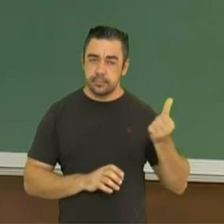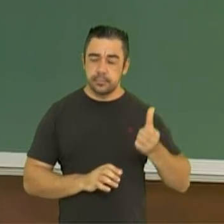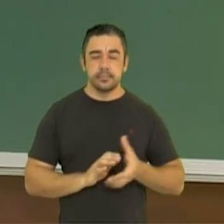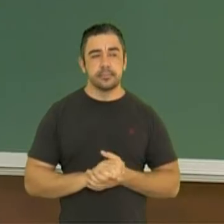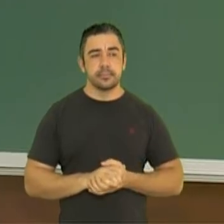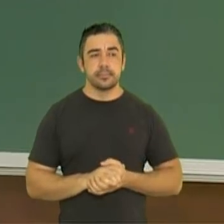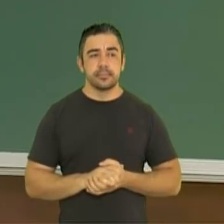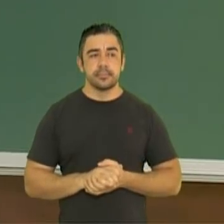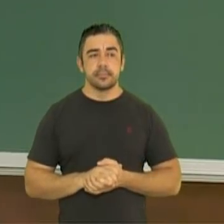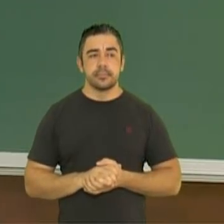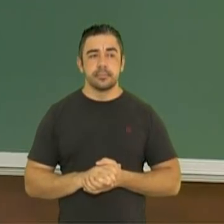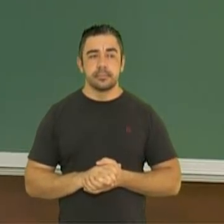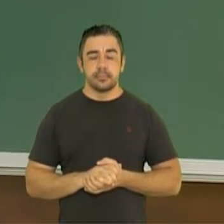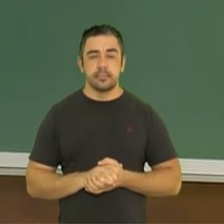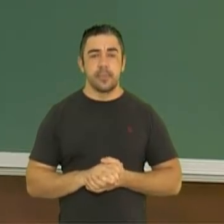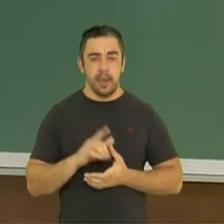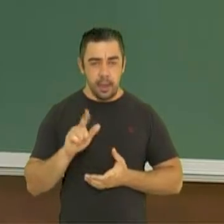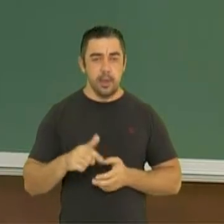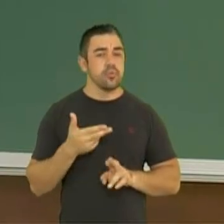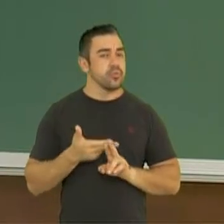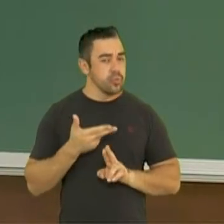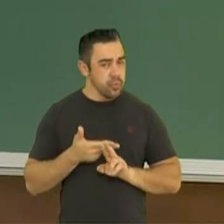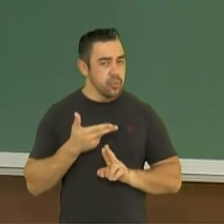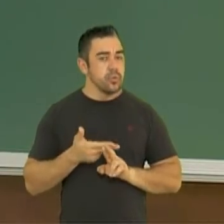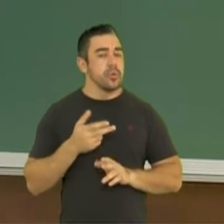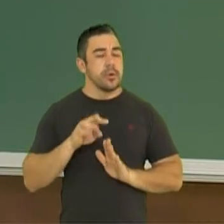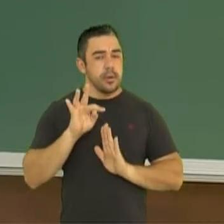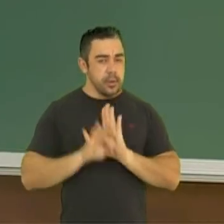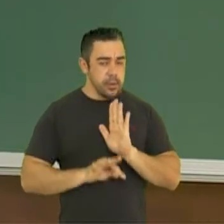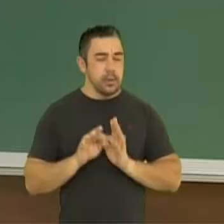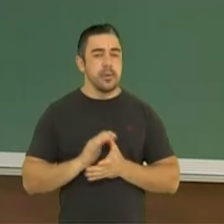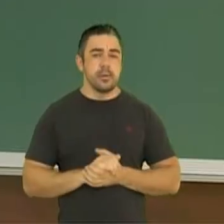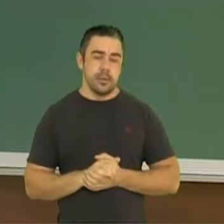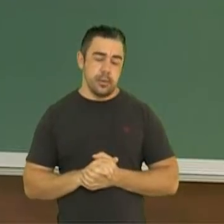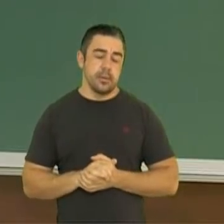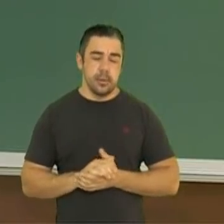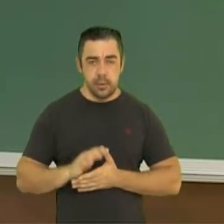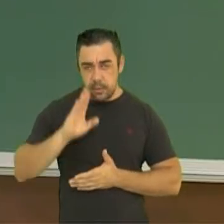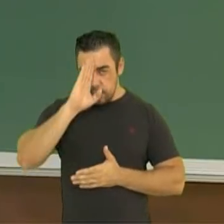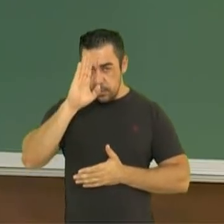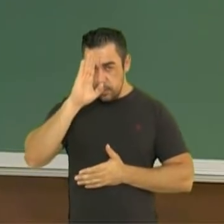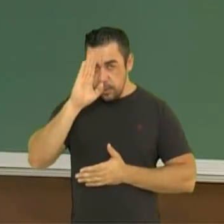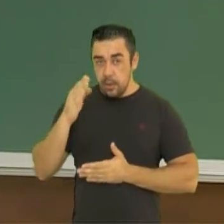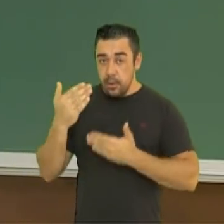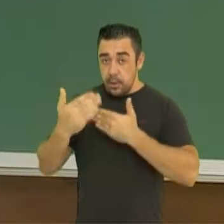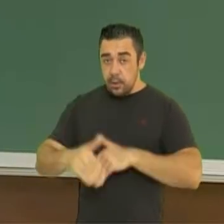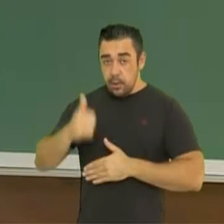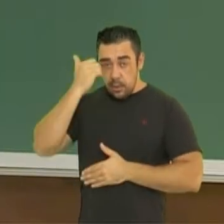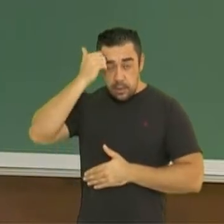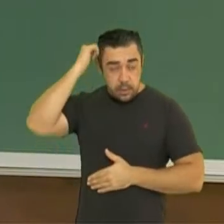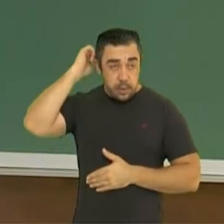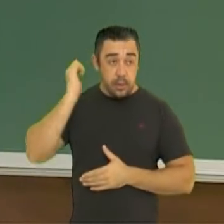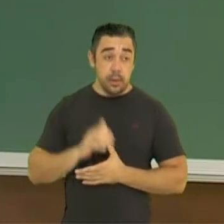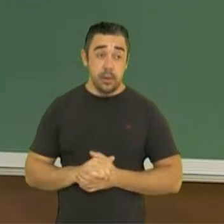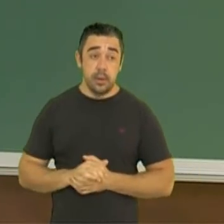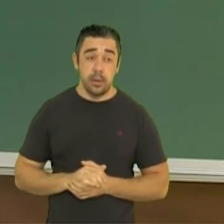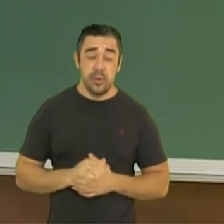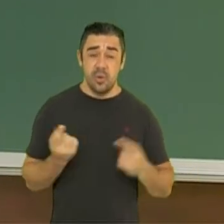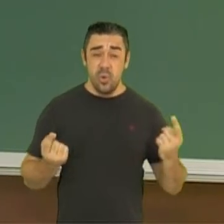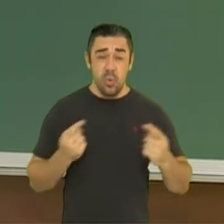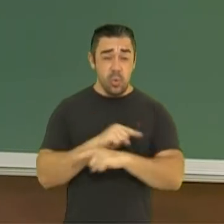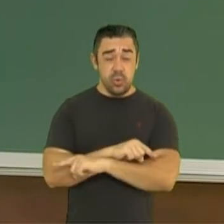Um último tipo de argumento muito utilizado aí nos textos, né? Principalmente os vestibulares, é o argumento